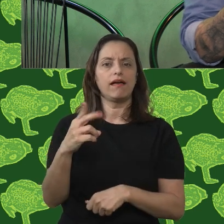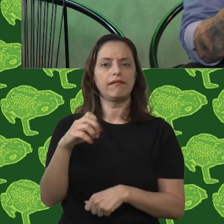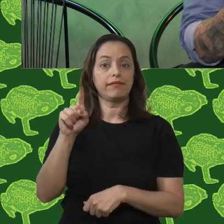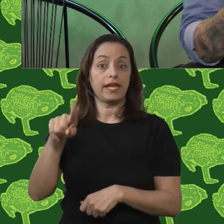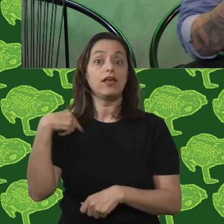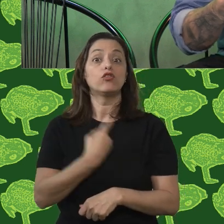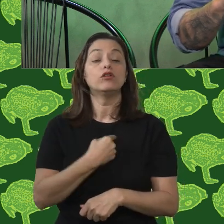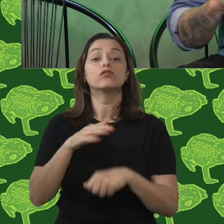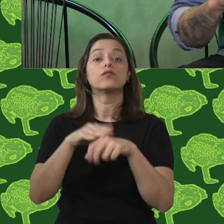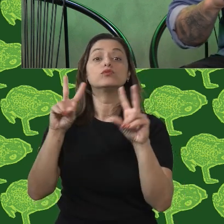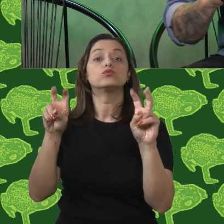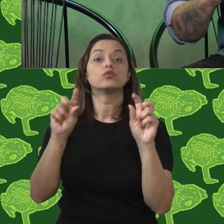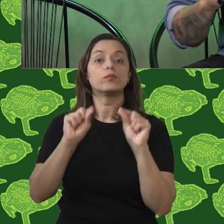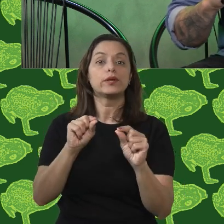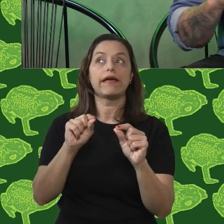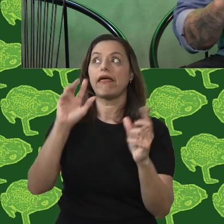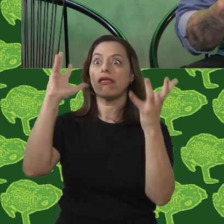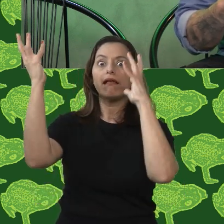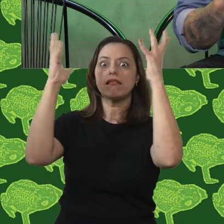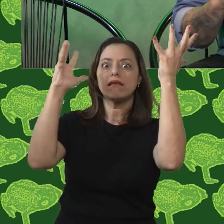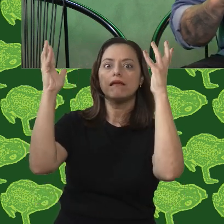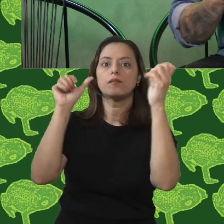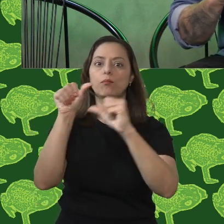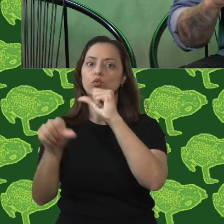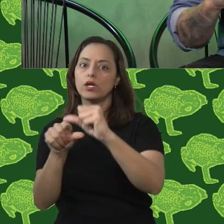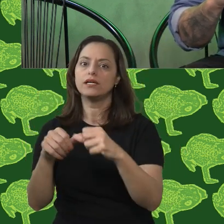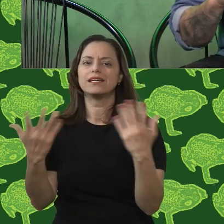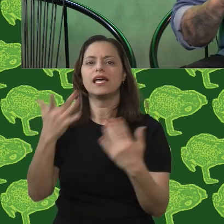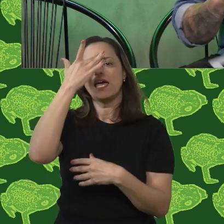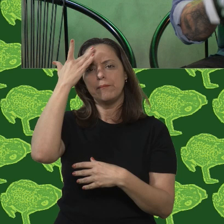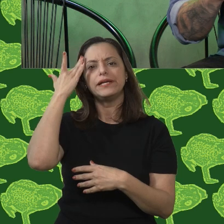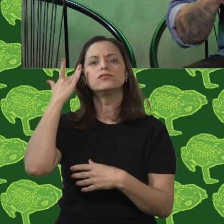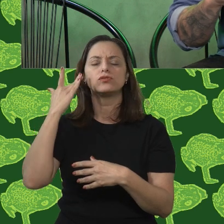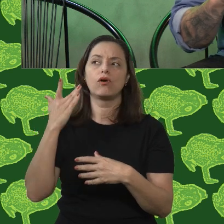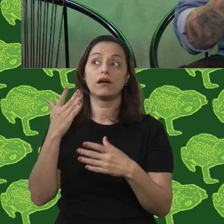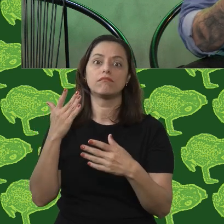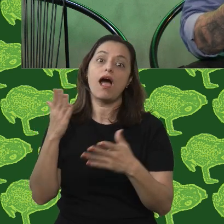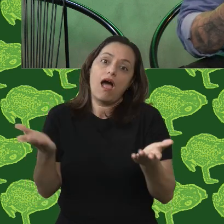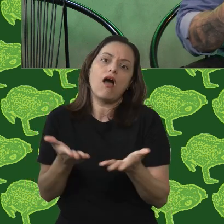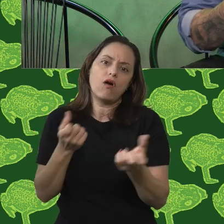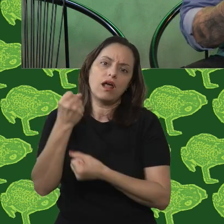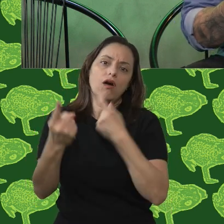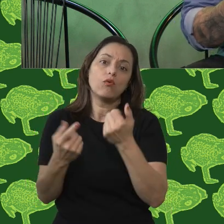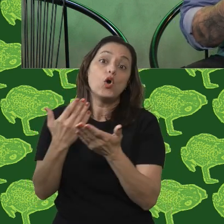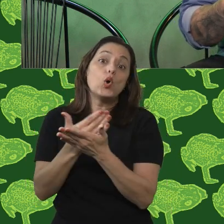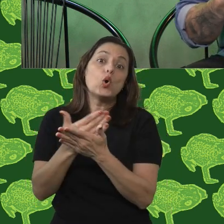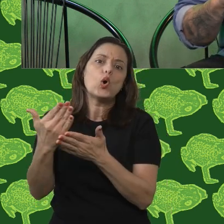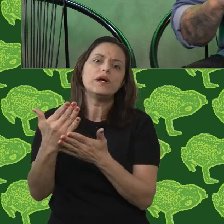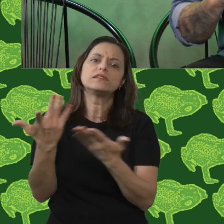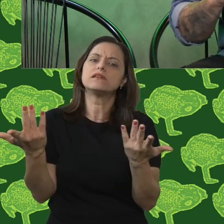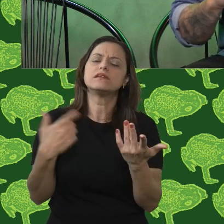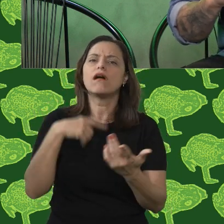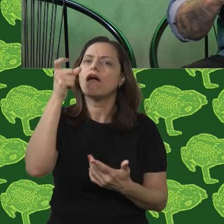pouquinho para o público que está começando a engajar agora nesse tema. A gente sabe que tem um público super engajado, mas muitas pessoas entrando na live e